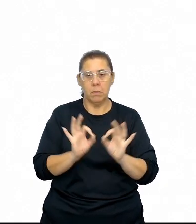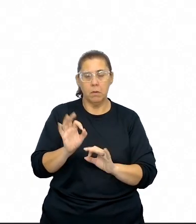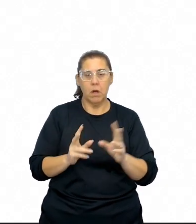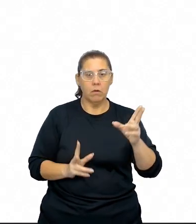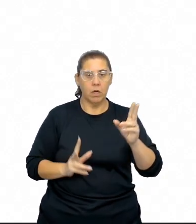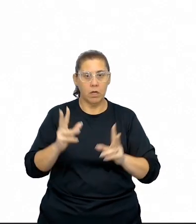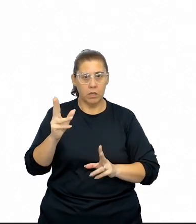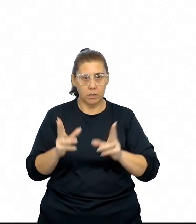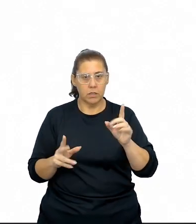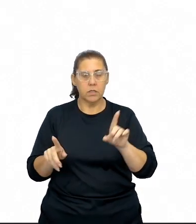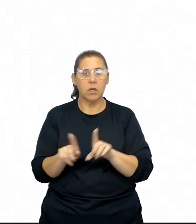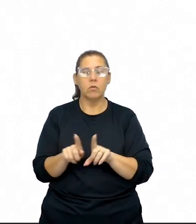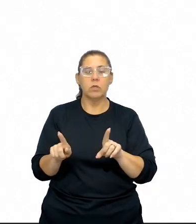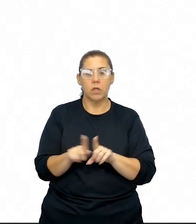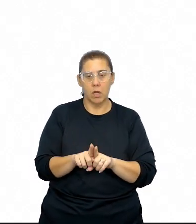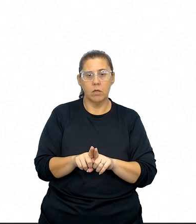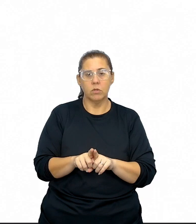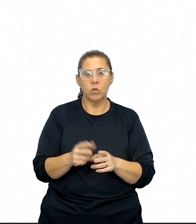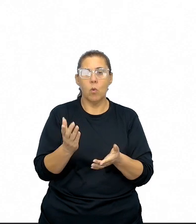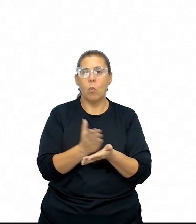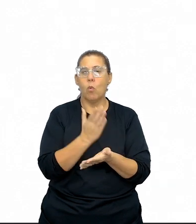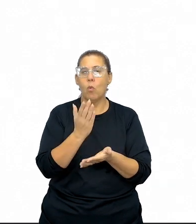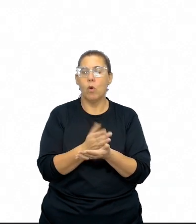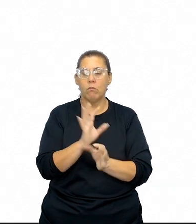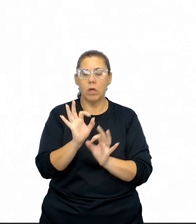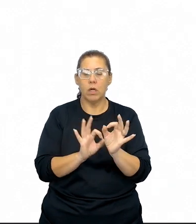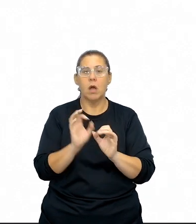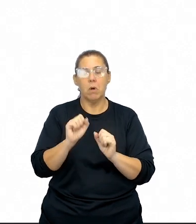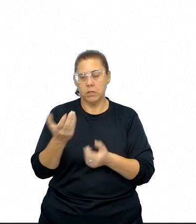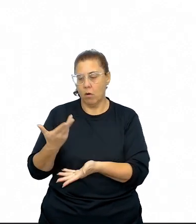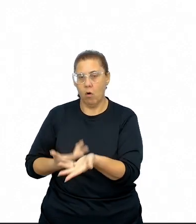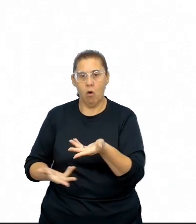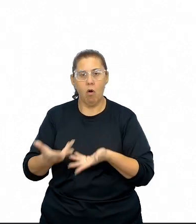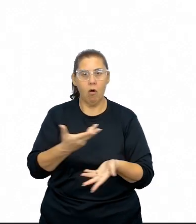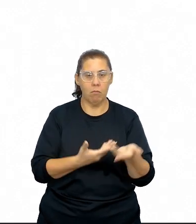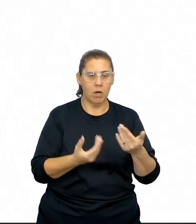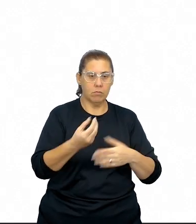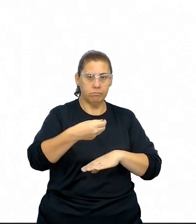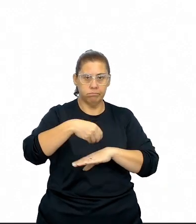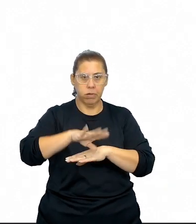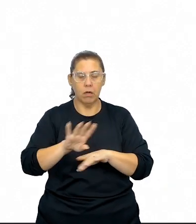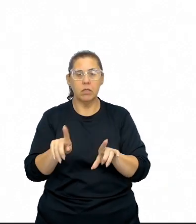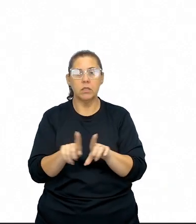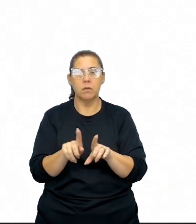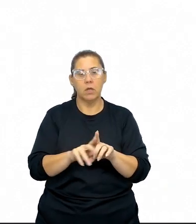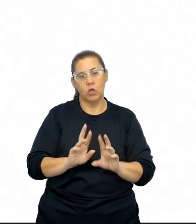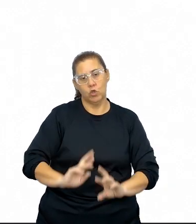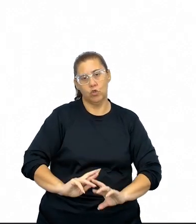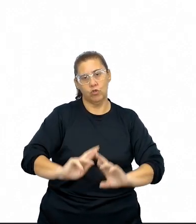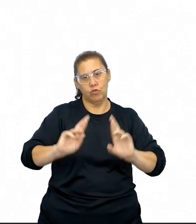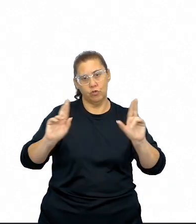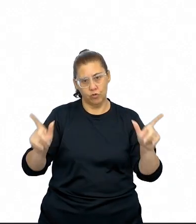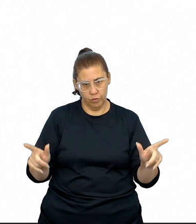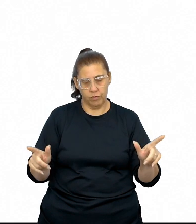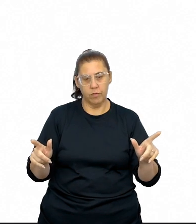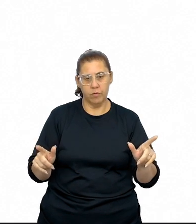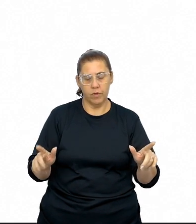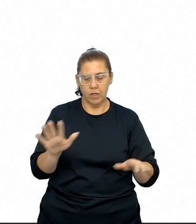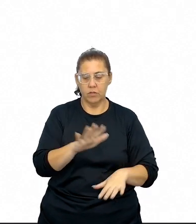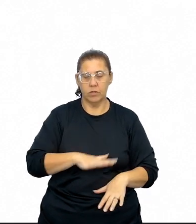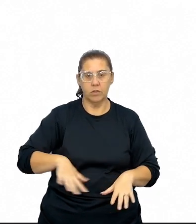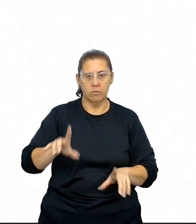edição, onde os livros criados podem ser compartilhados também por meio dos diferentes dispositivos